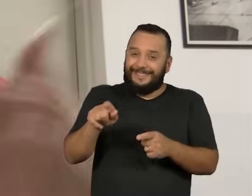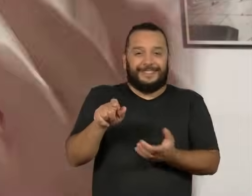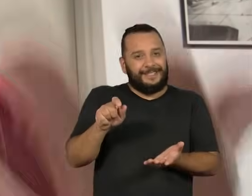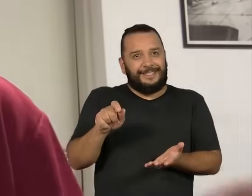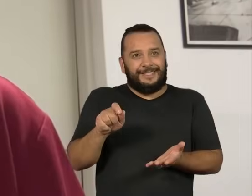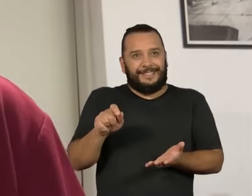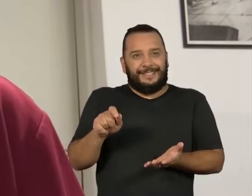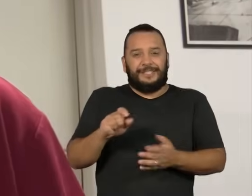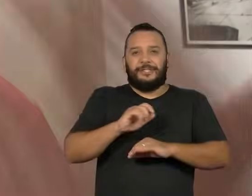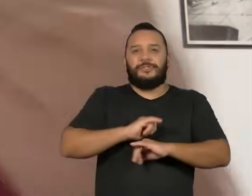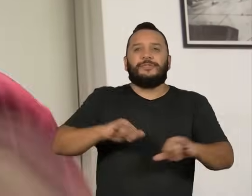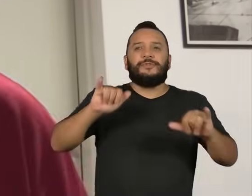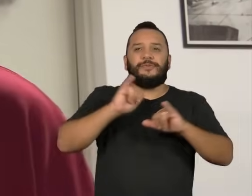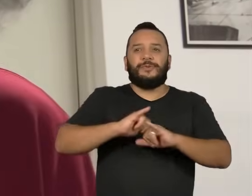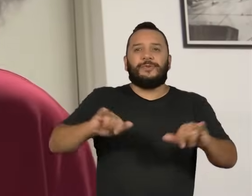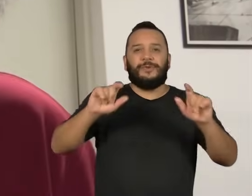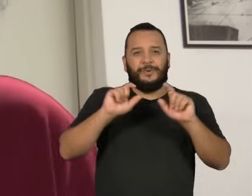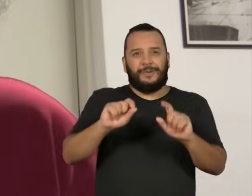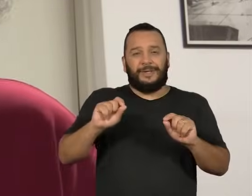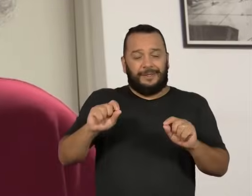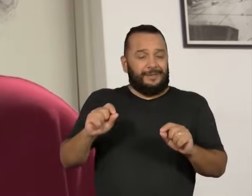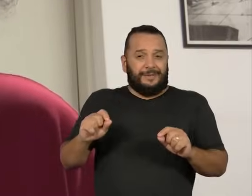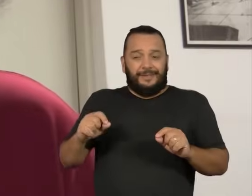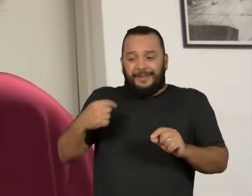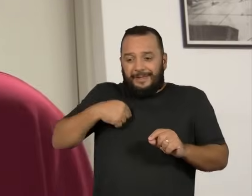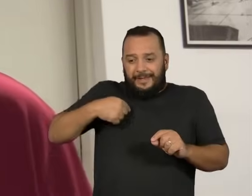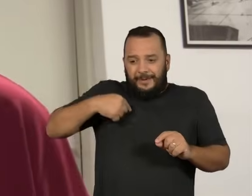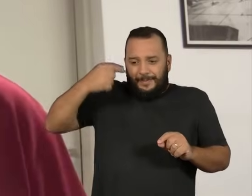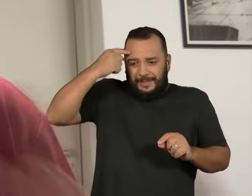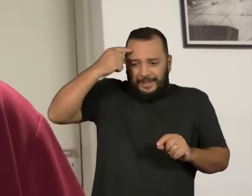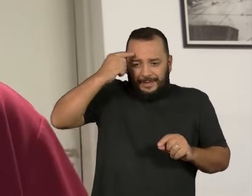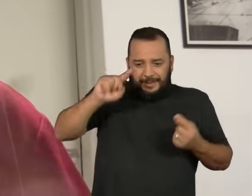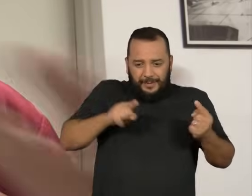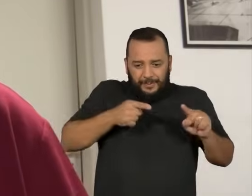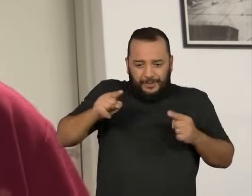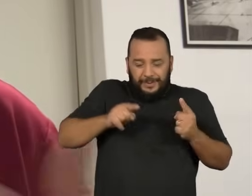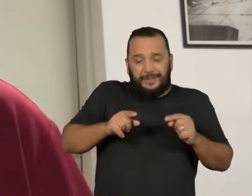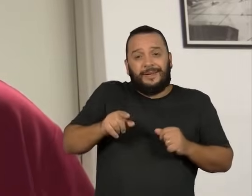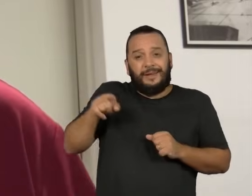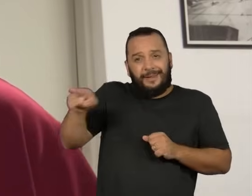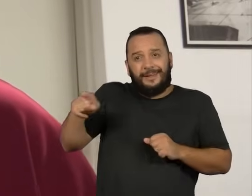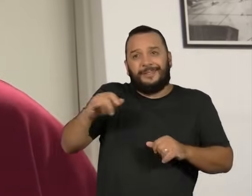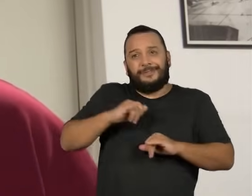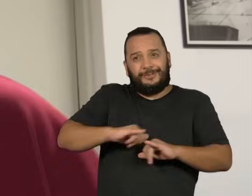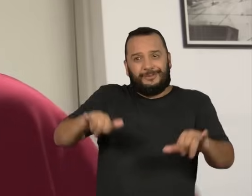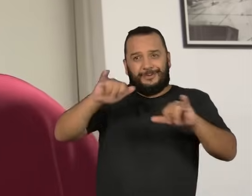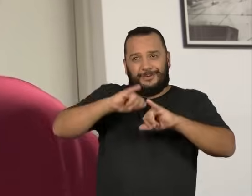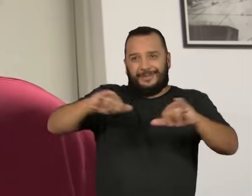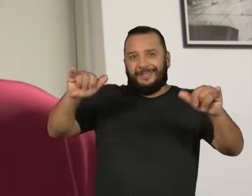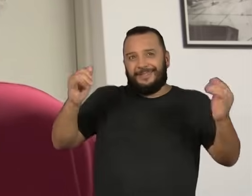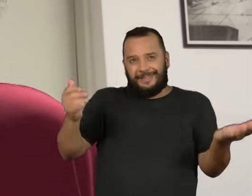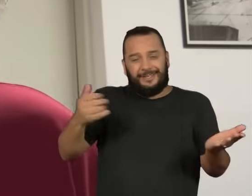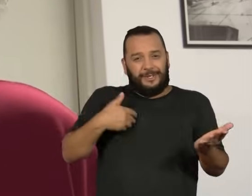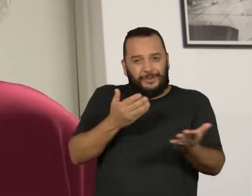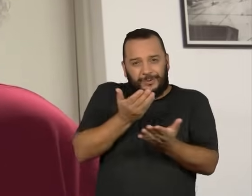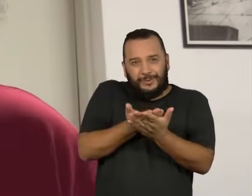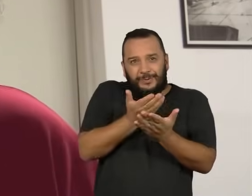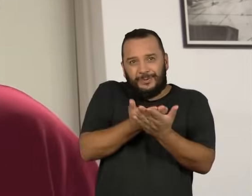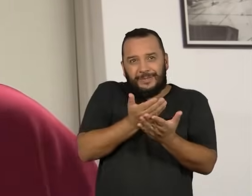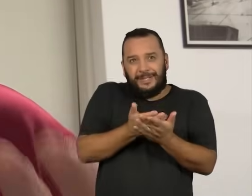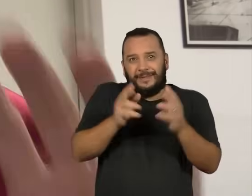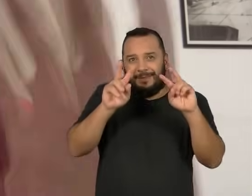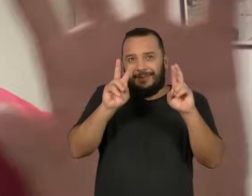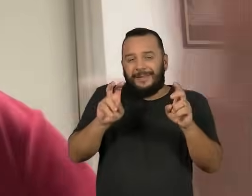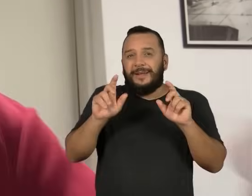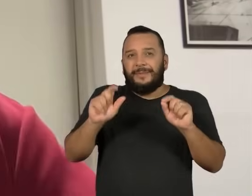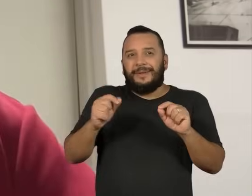maior divulgador das coisas que eu mesmo penso na canção. Tudo que eu venho estudando nessas décadas sobre canção, ele é